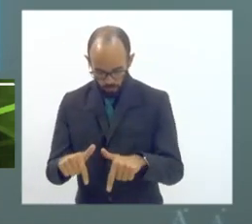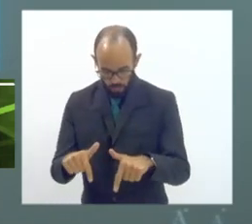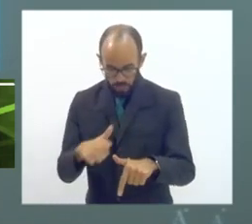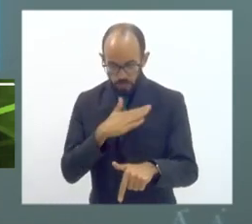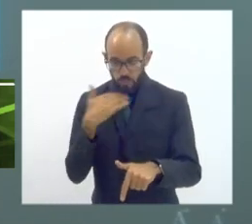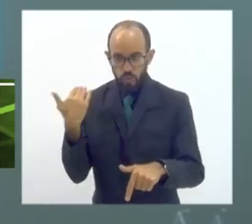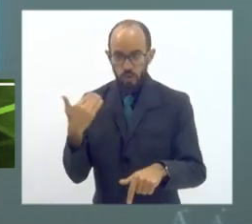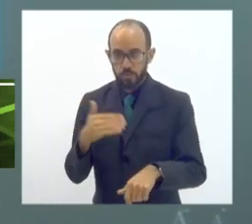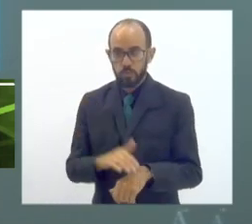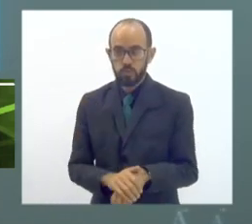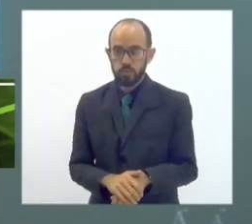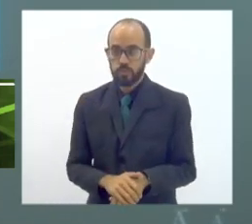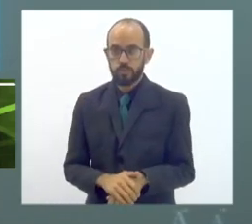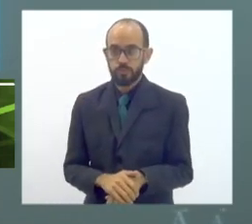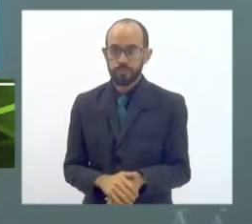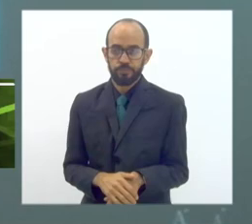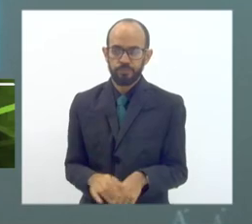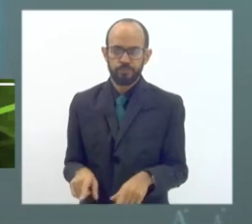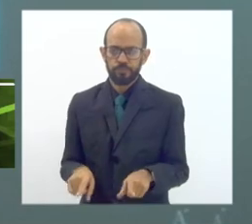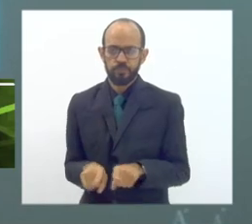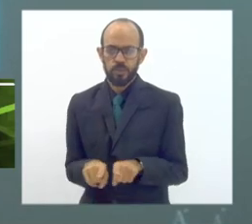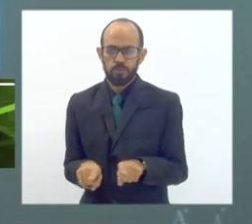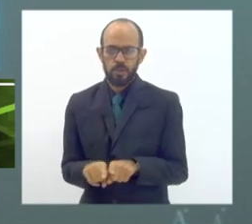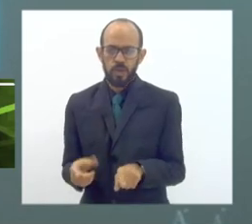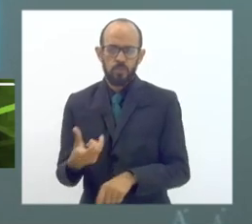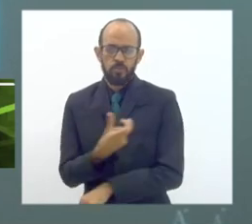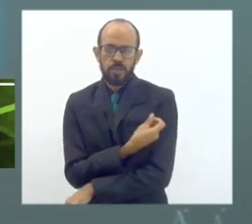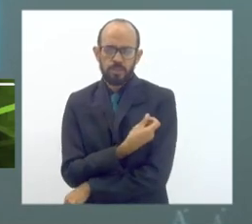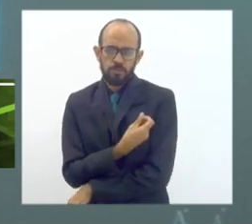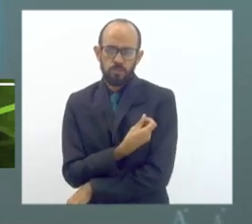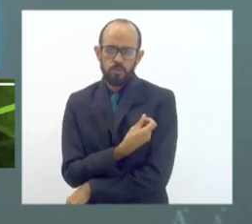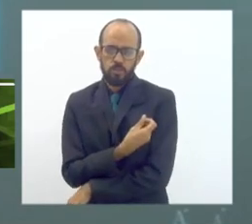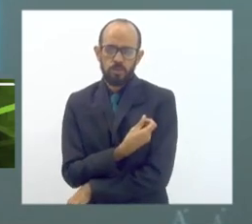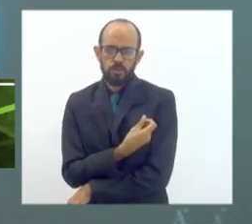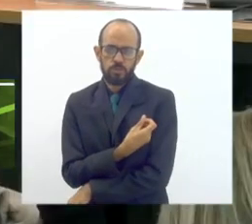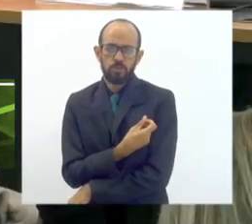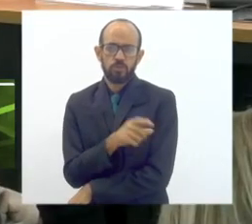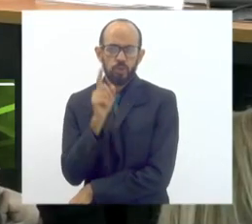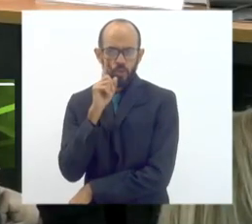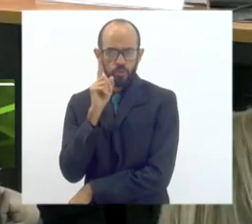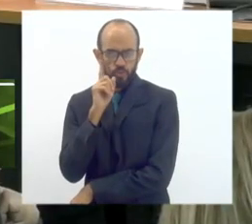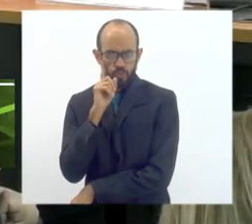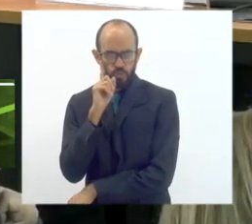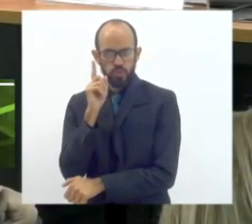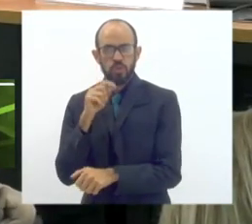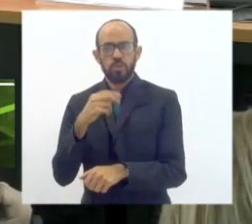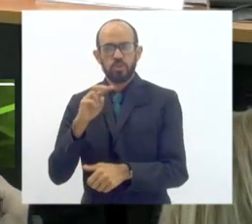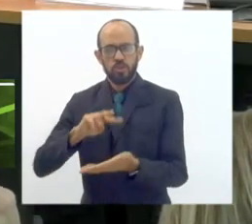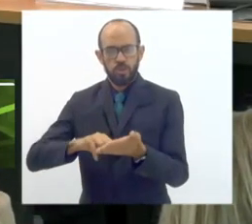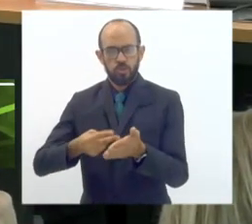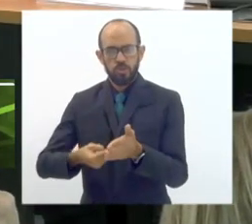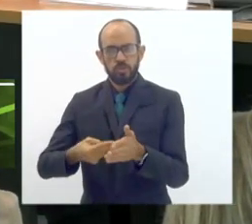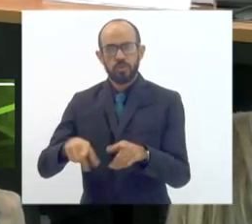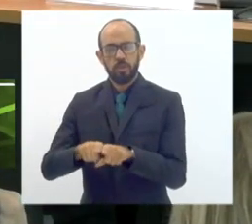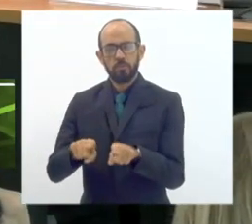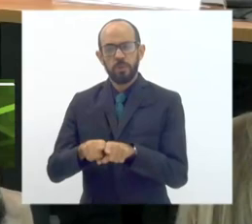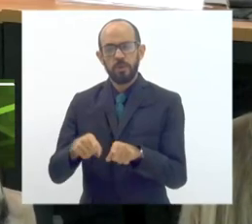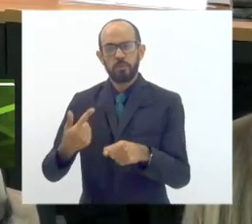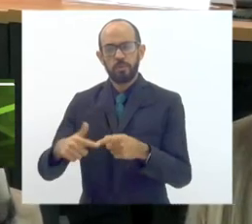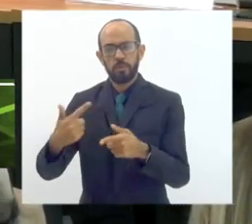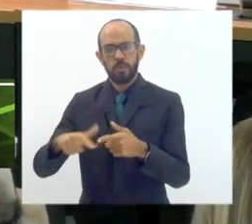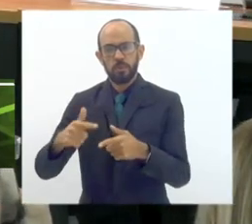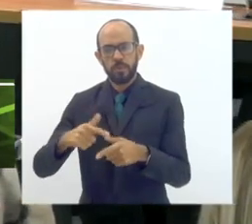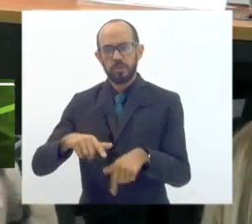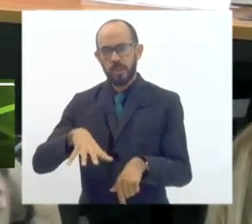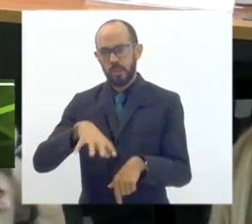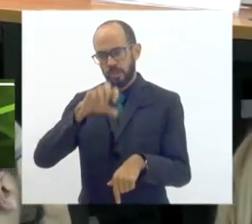óbitos. O nosso vacinômetro da Baixada, atualizado diariamente, chamado de síndrome respiratória. Basta entrar no nosso site, que a